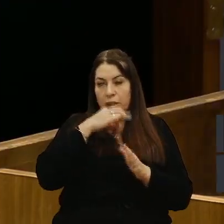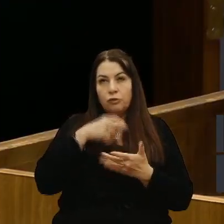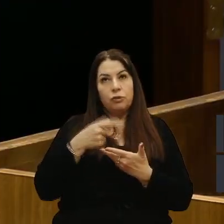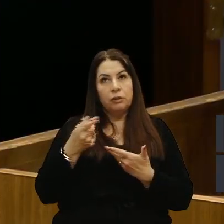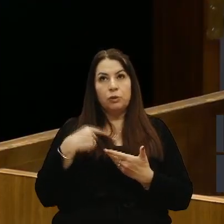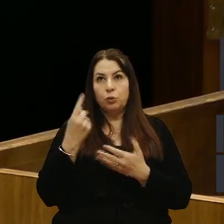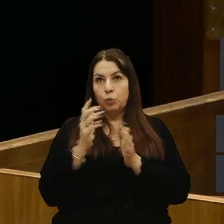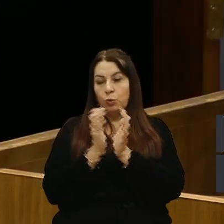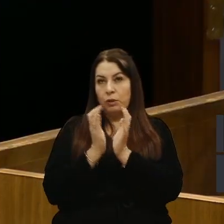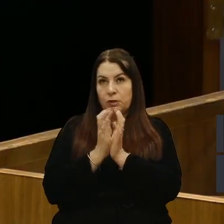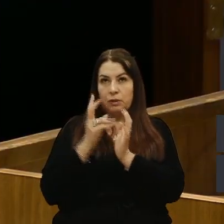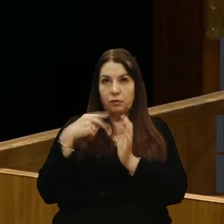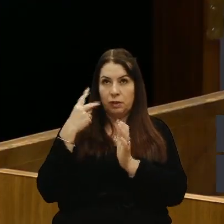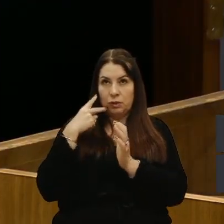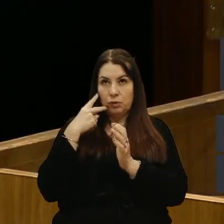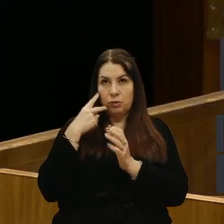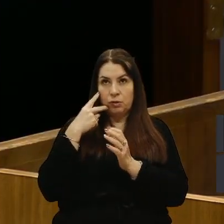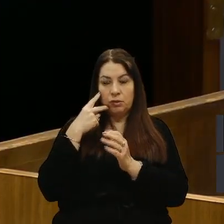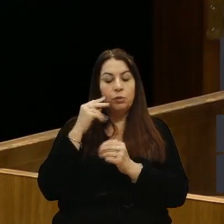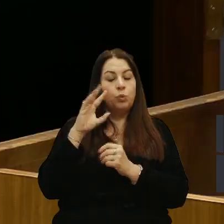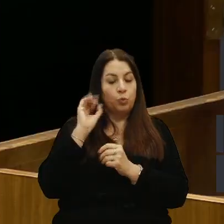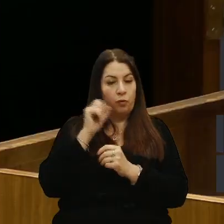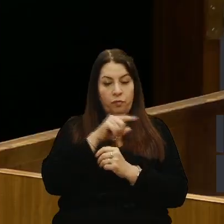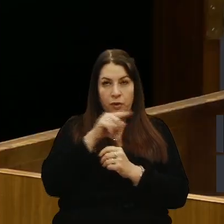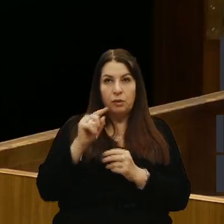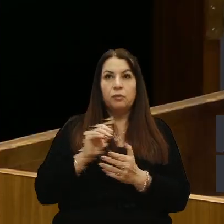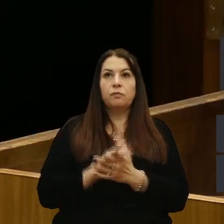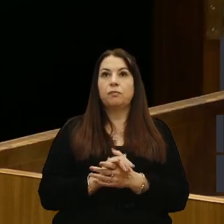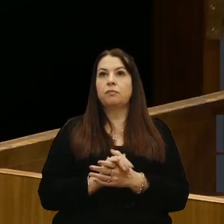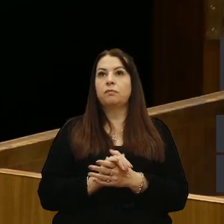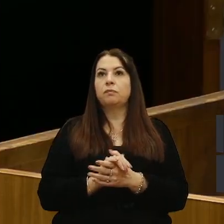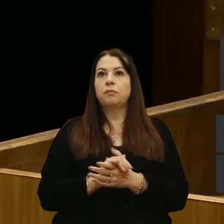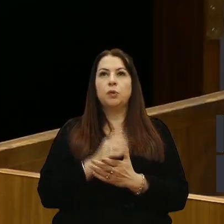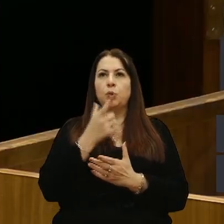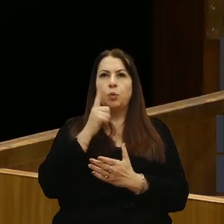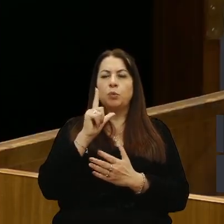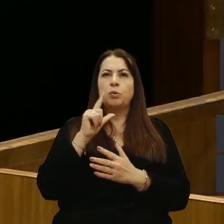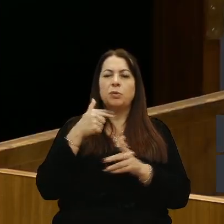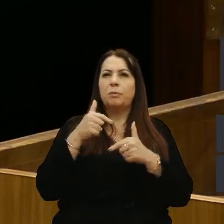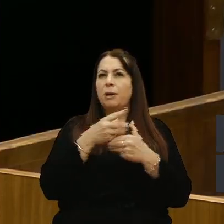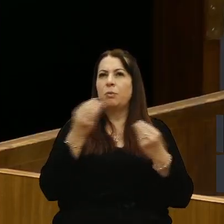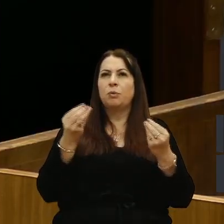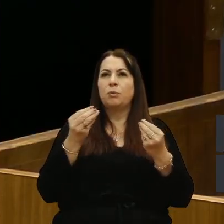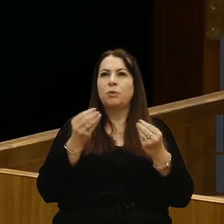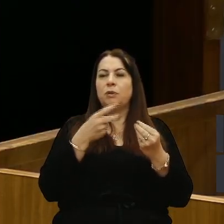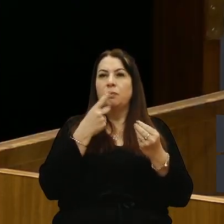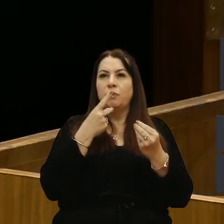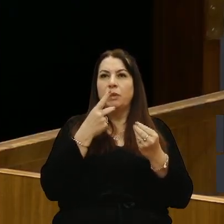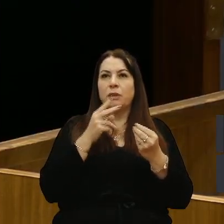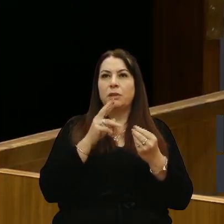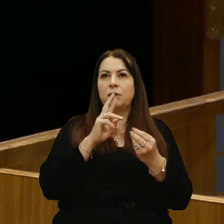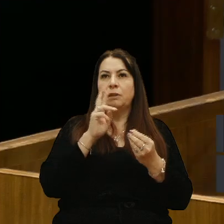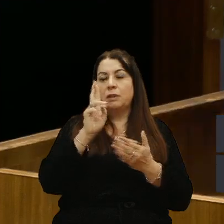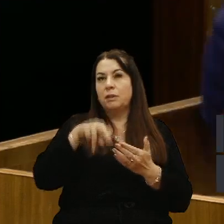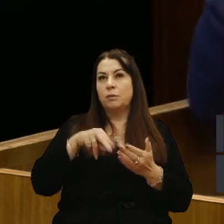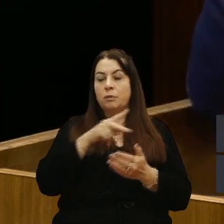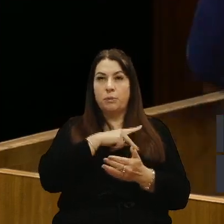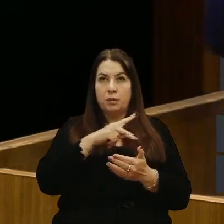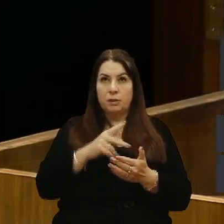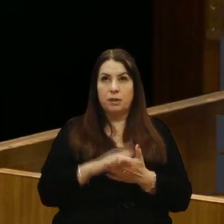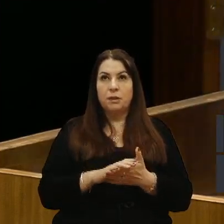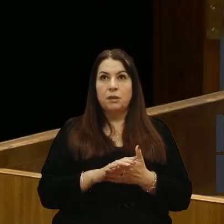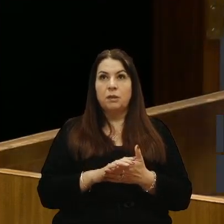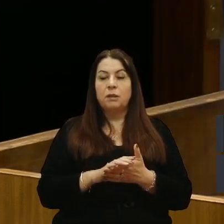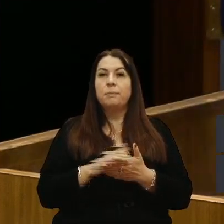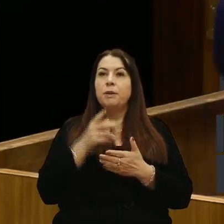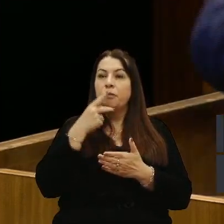que os colegas vereadores, e eu tenho escutado, não consigo atuar tanto na fala, em razão da presidência, mas o que